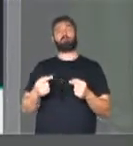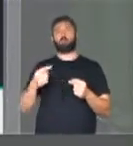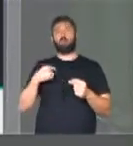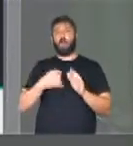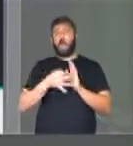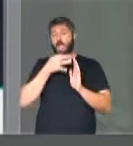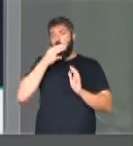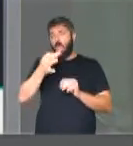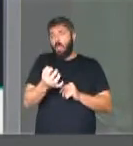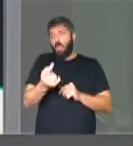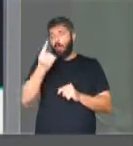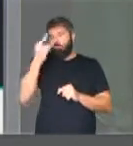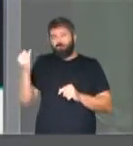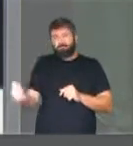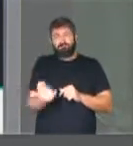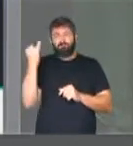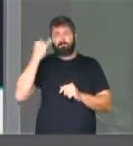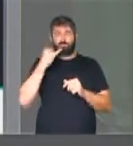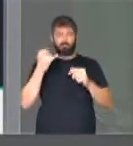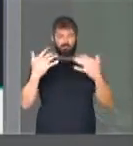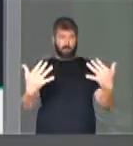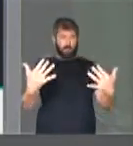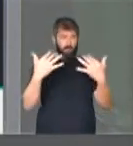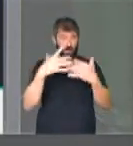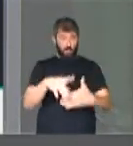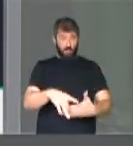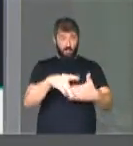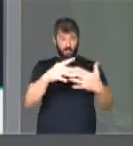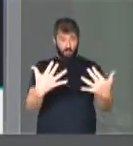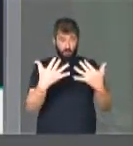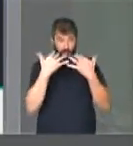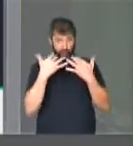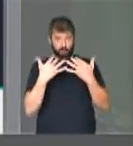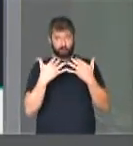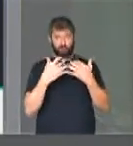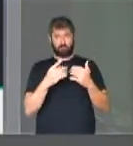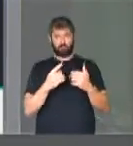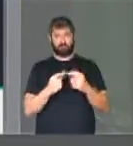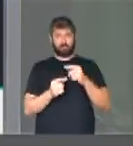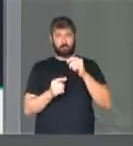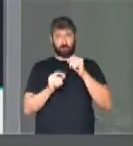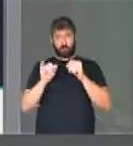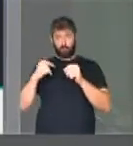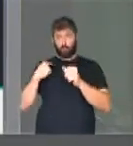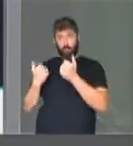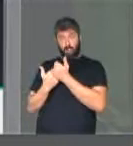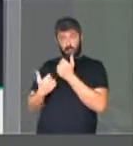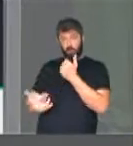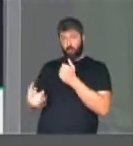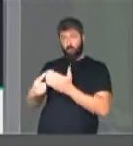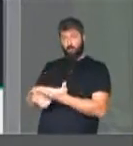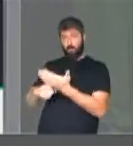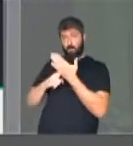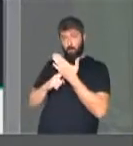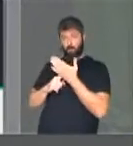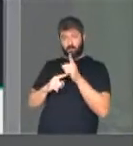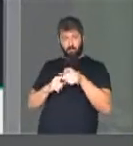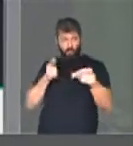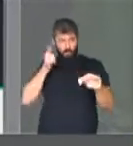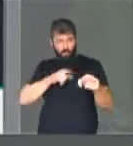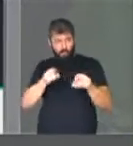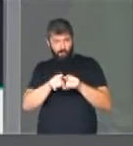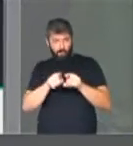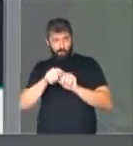um argumento fundamental que queria a atenção das lideranças. Se vocês tiverem acesso, como a nossa assessoria nos mostrou,